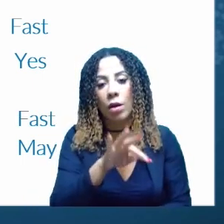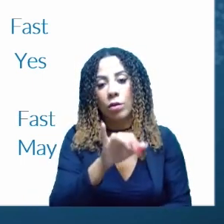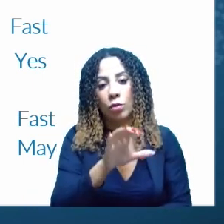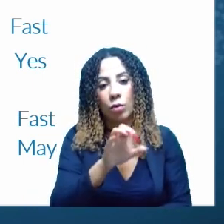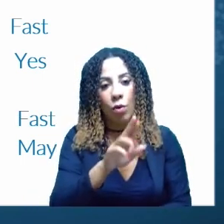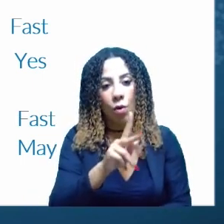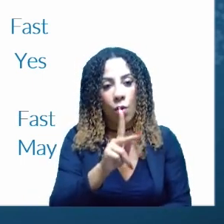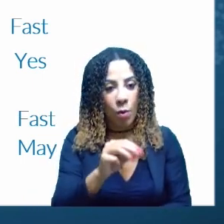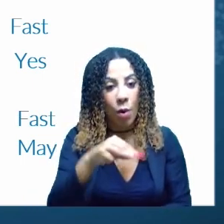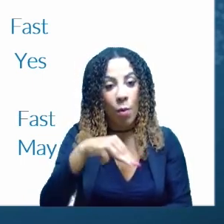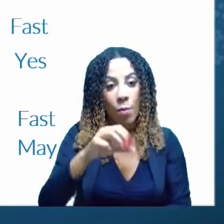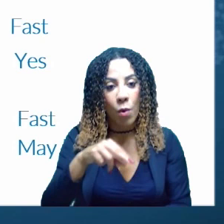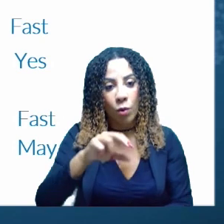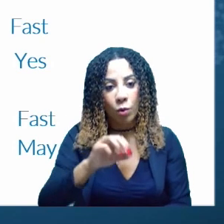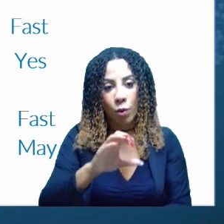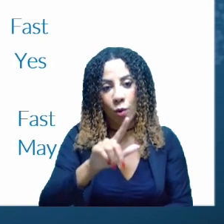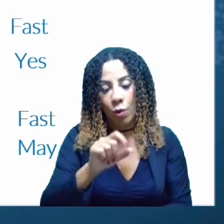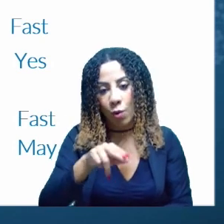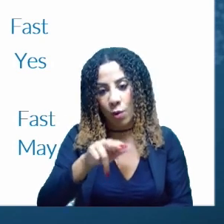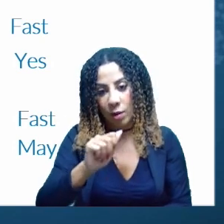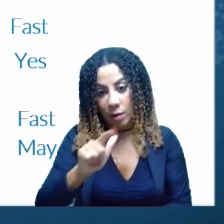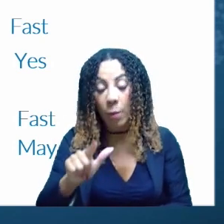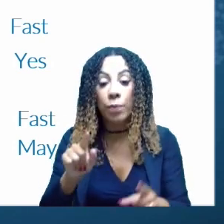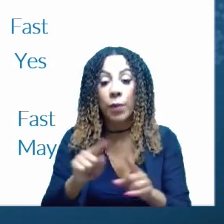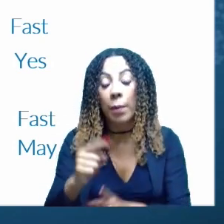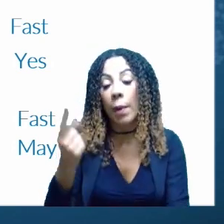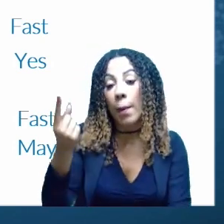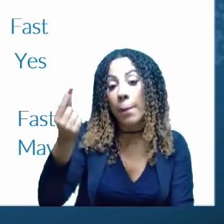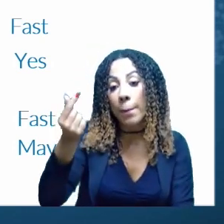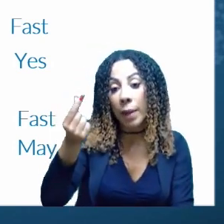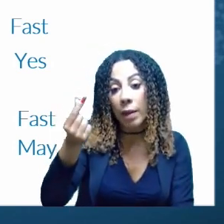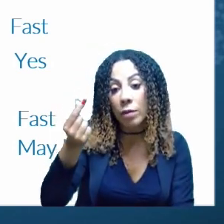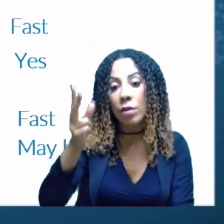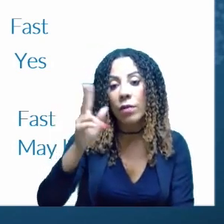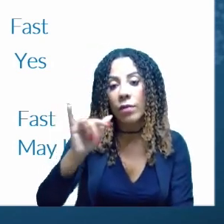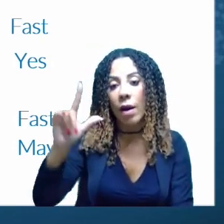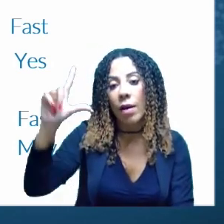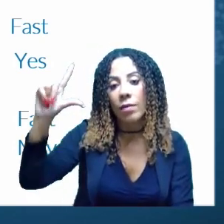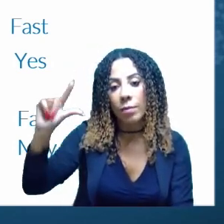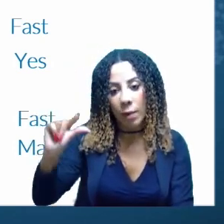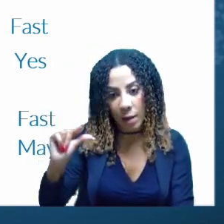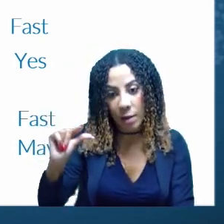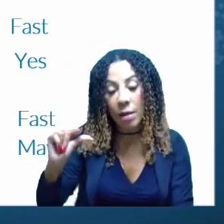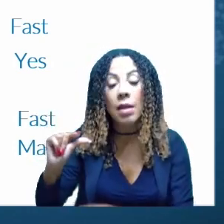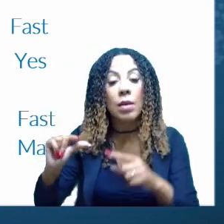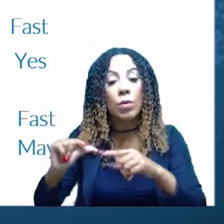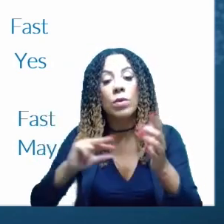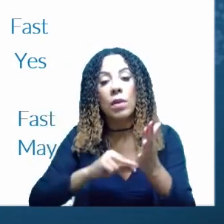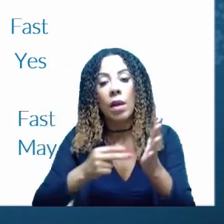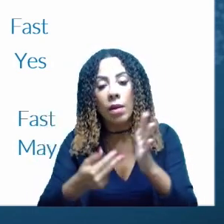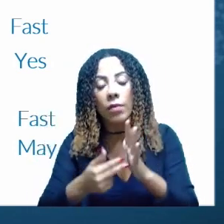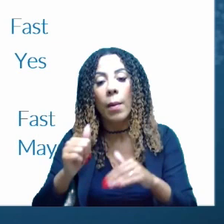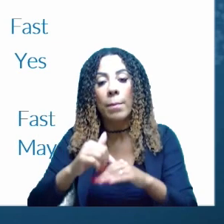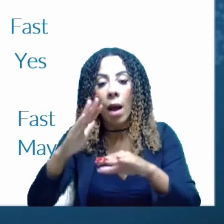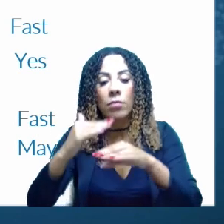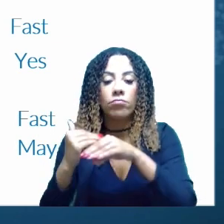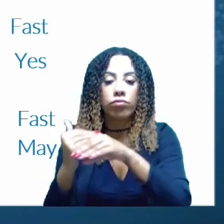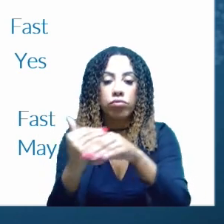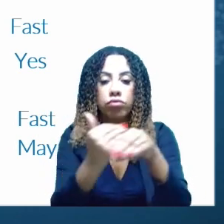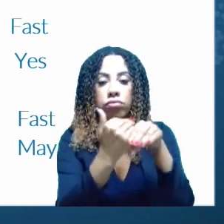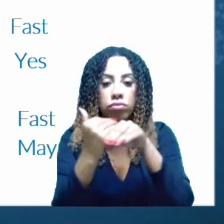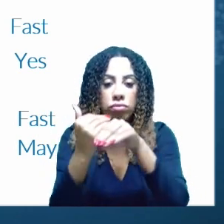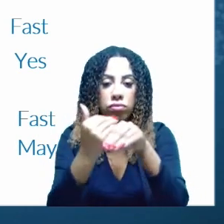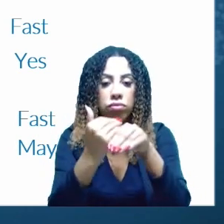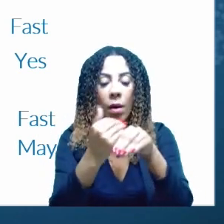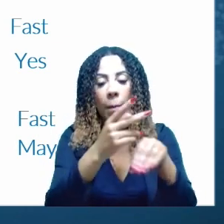e o preço vai cair e a vacina vai se tornar mais equitativa, mais econômica para todos os países. E